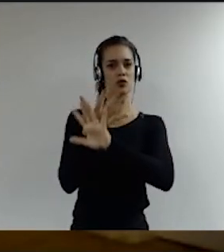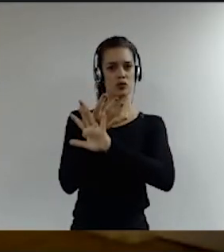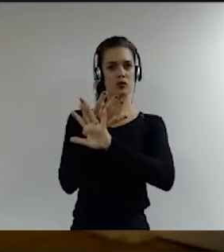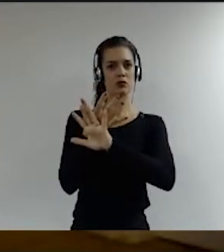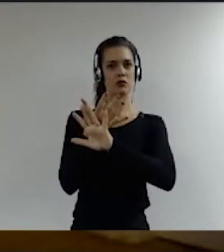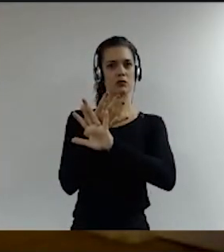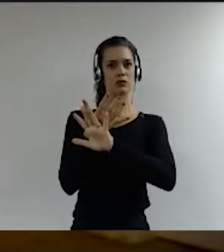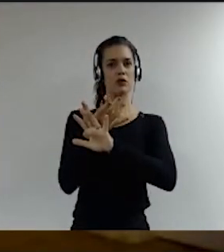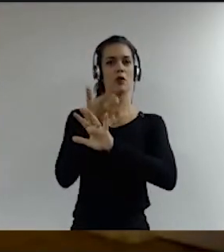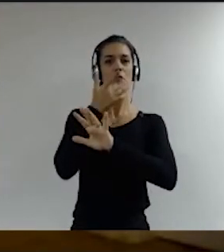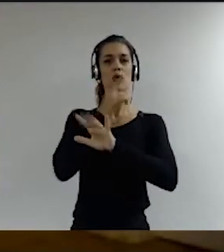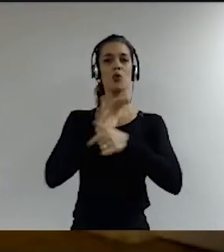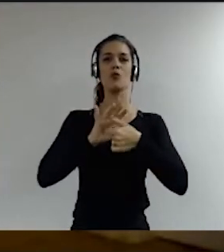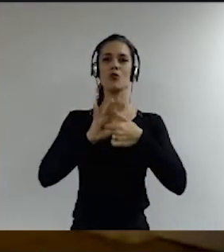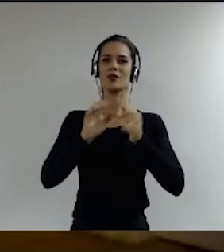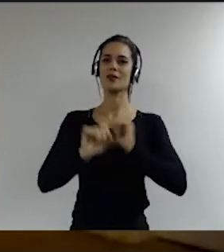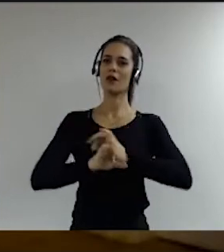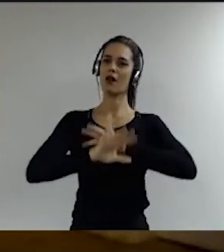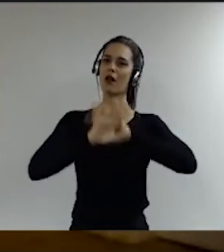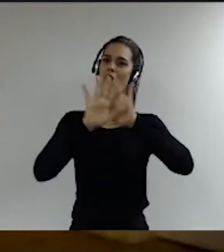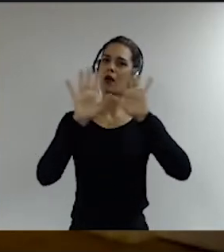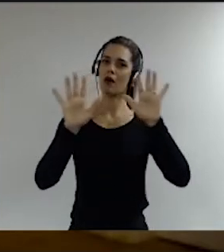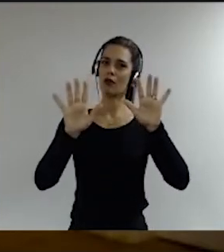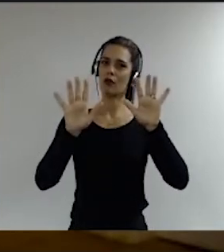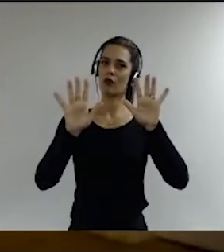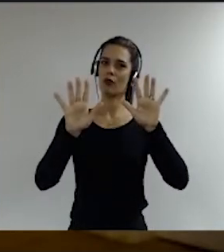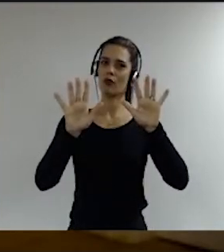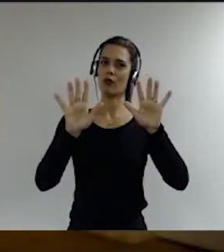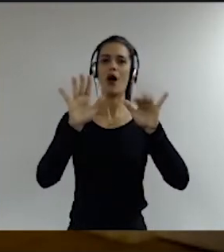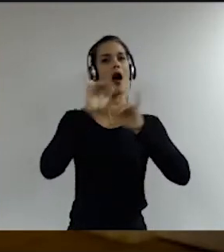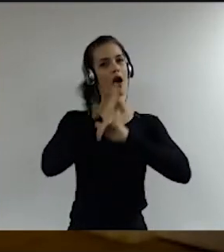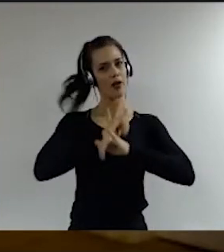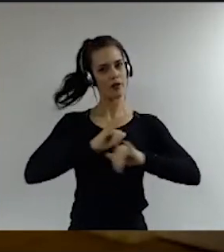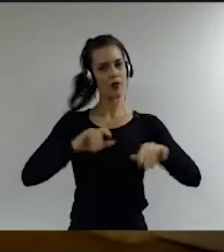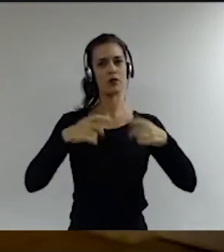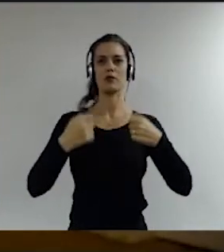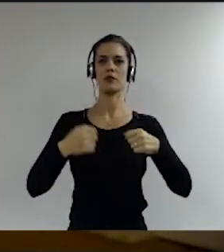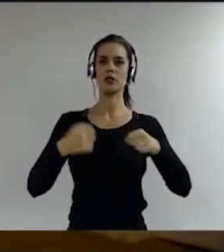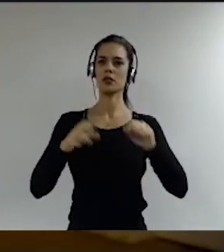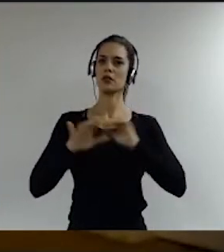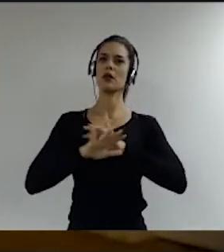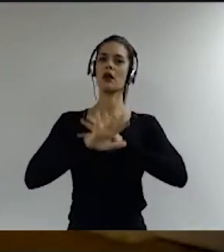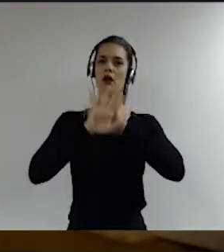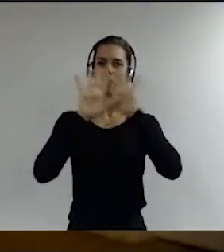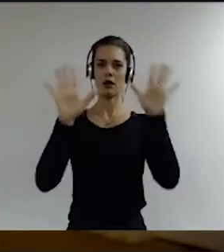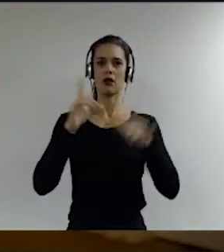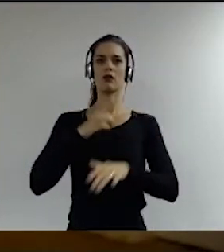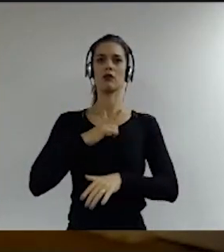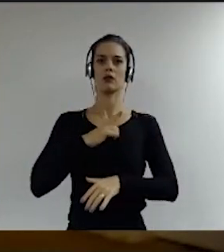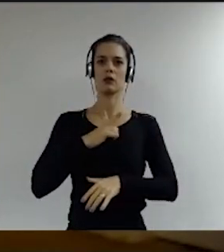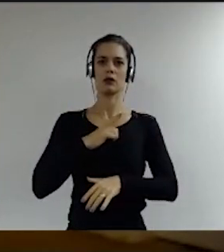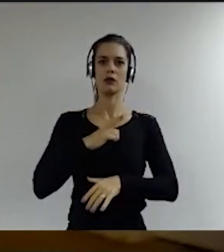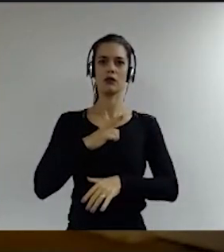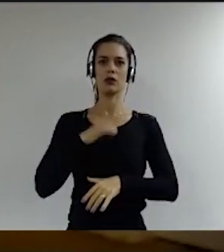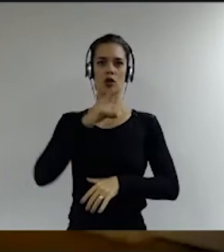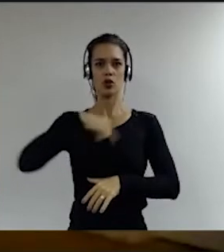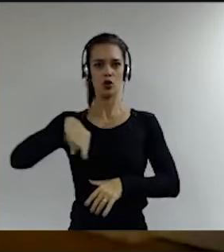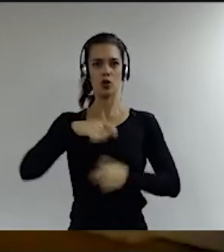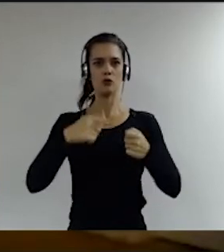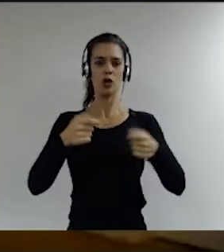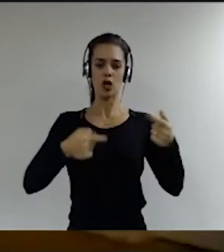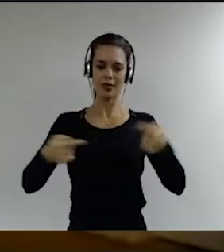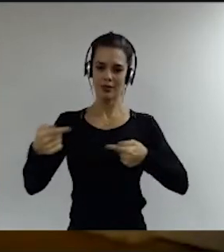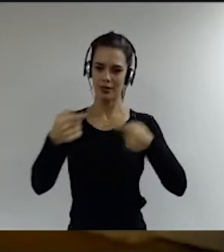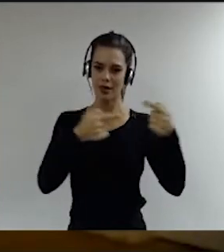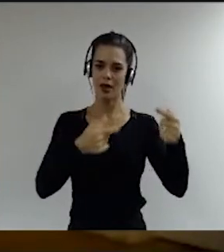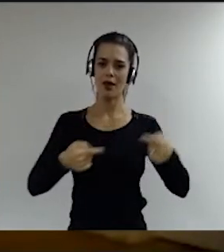a transparência, a plenitude de manifestação, a plenitude do debate, do